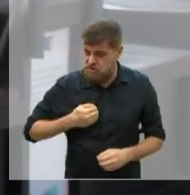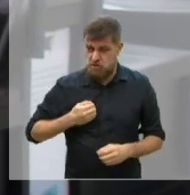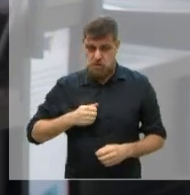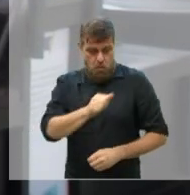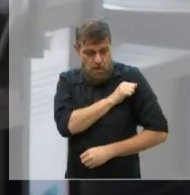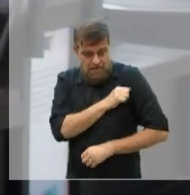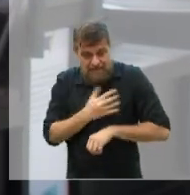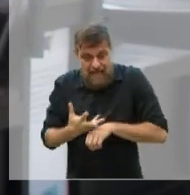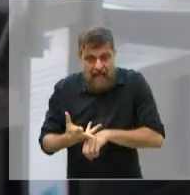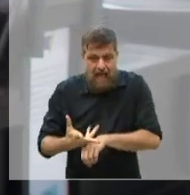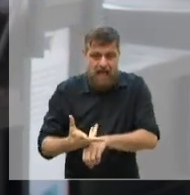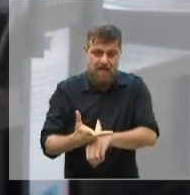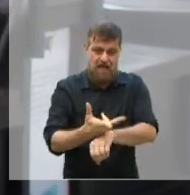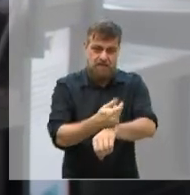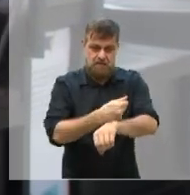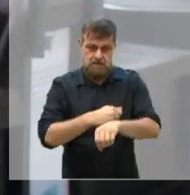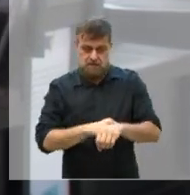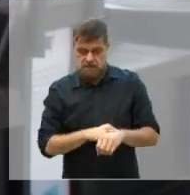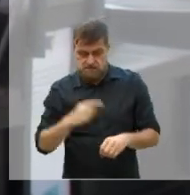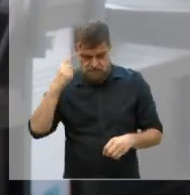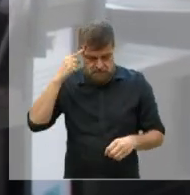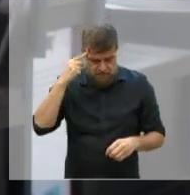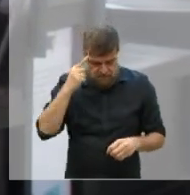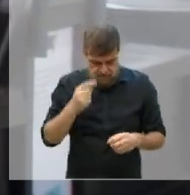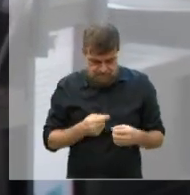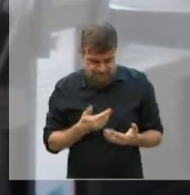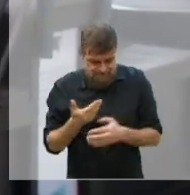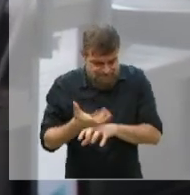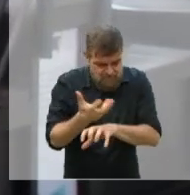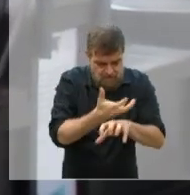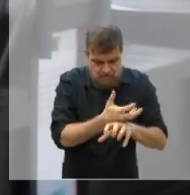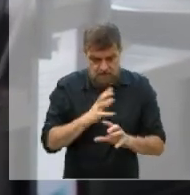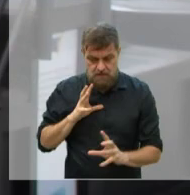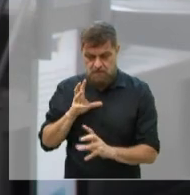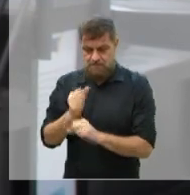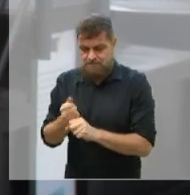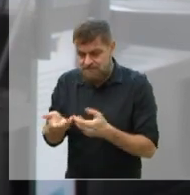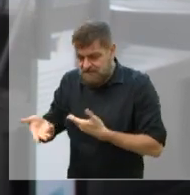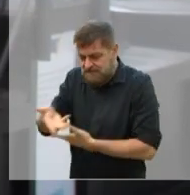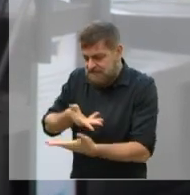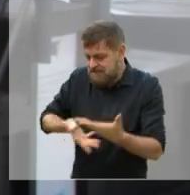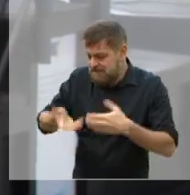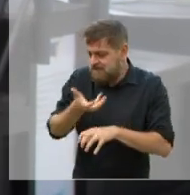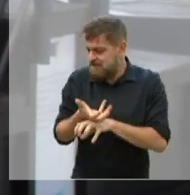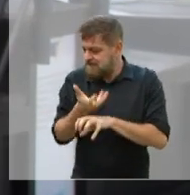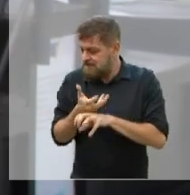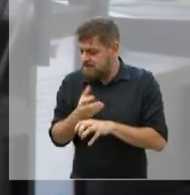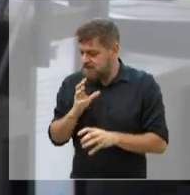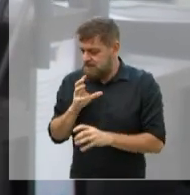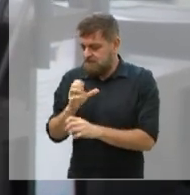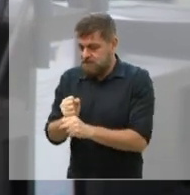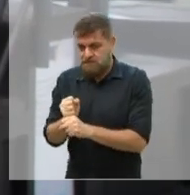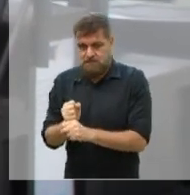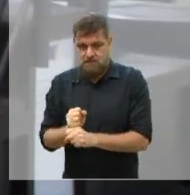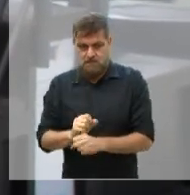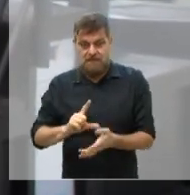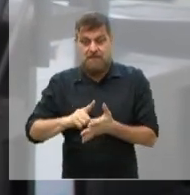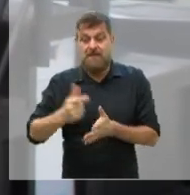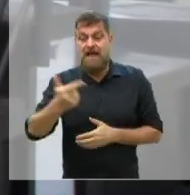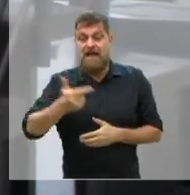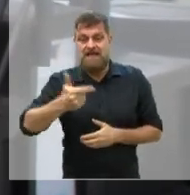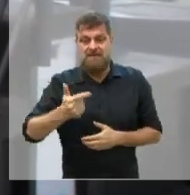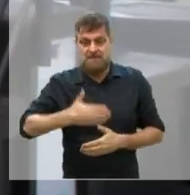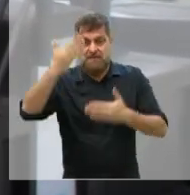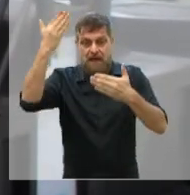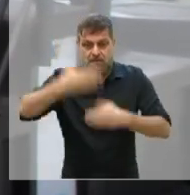essa habilidade de fazer essas caixinhas artificiais que a gente cria conversarem. A gente vai ver isso muito claramente na segunda fase da Unicamp esse